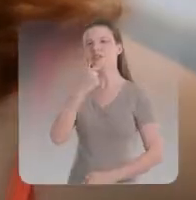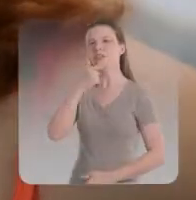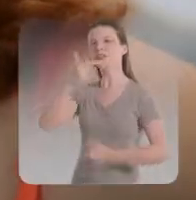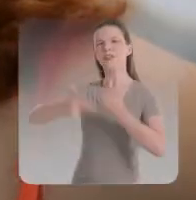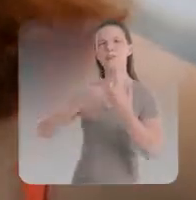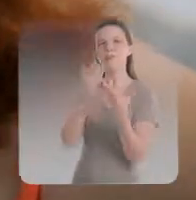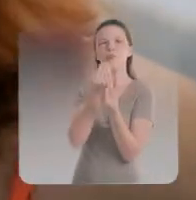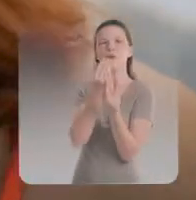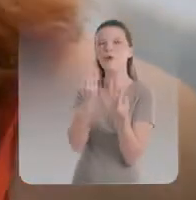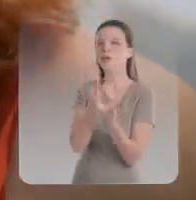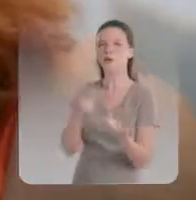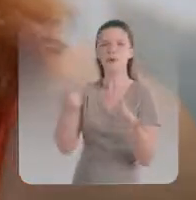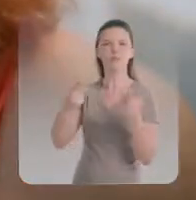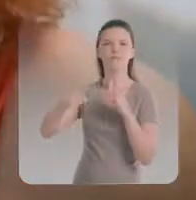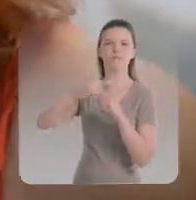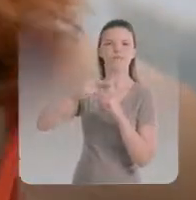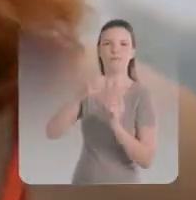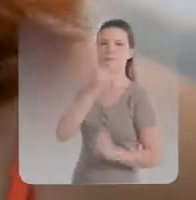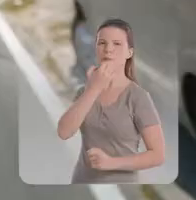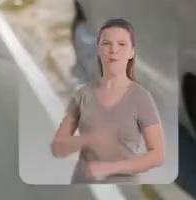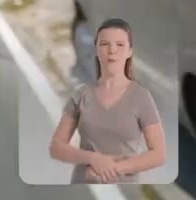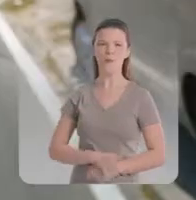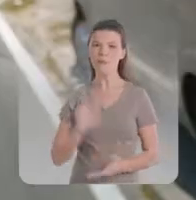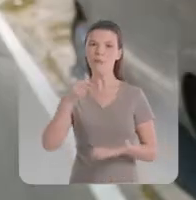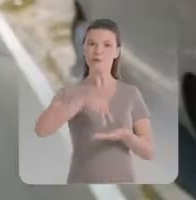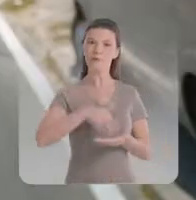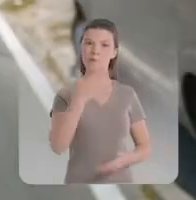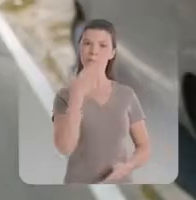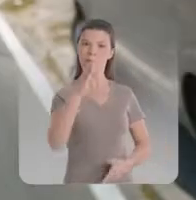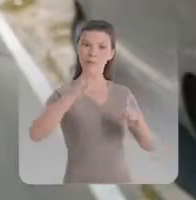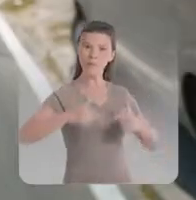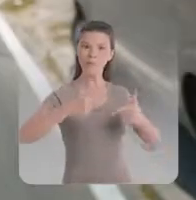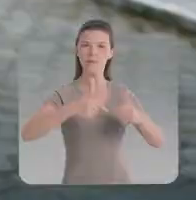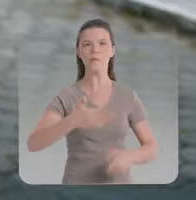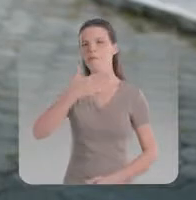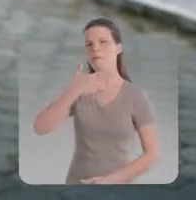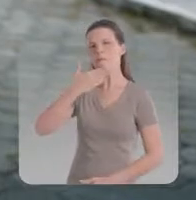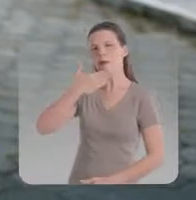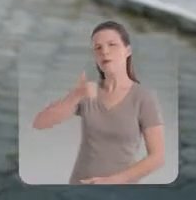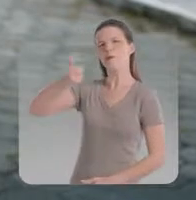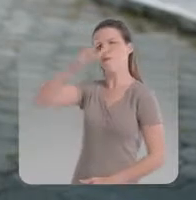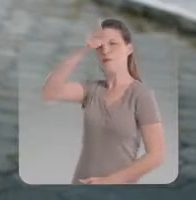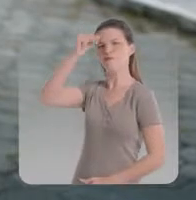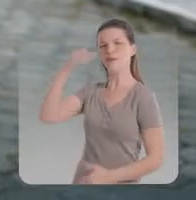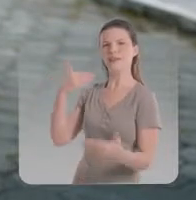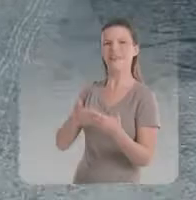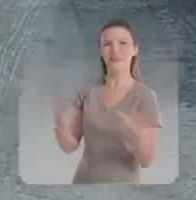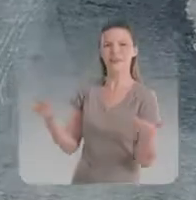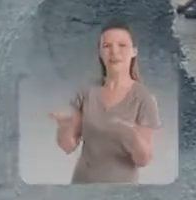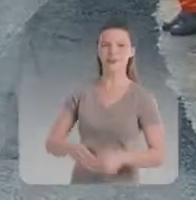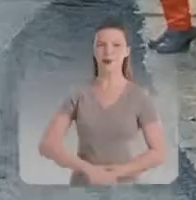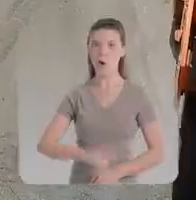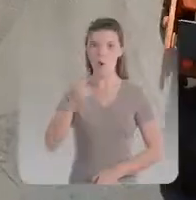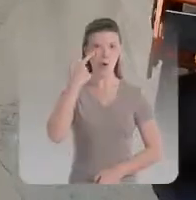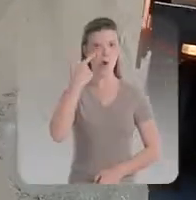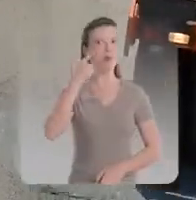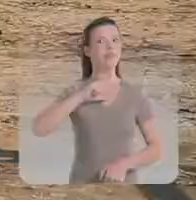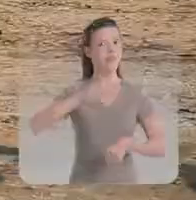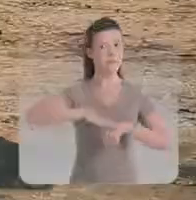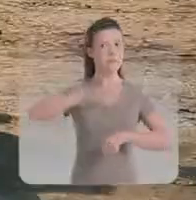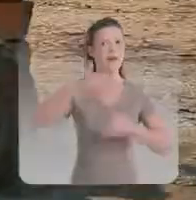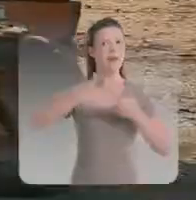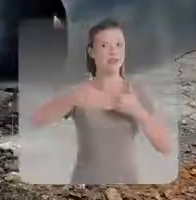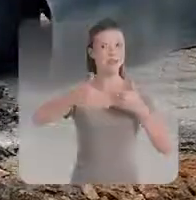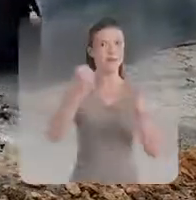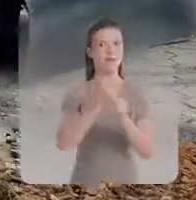hein? O Jean fez muita coisa boa. Veio aqui, prometeu e cumpriu. Também foi um dos melhores prefeitos até hoje. Agora, anota o que